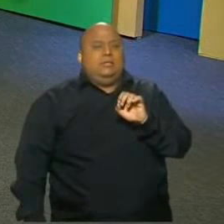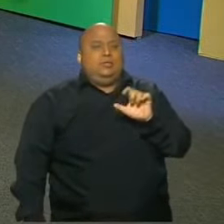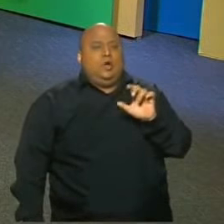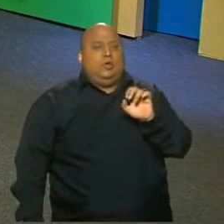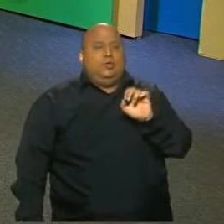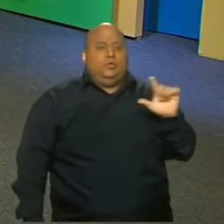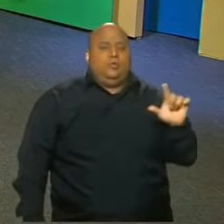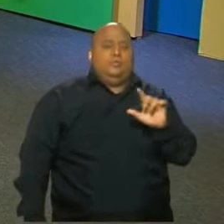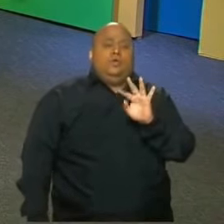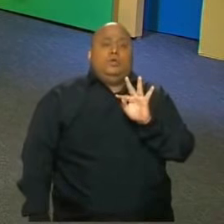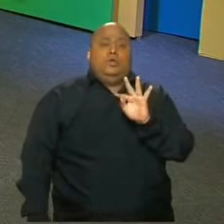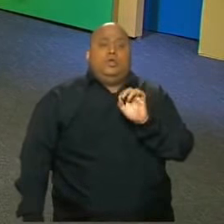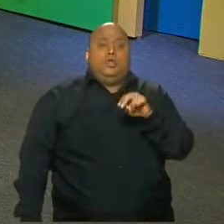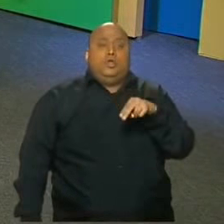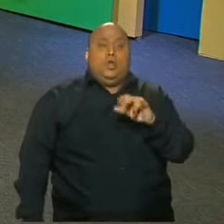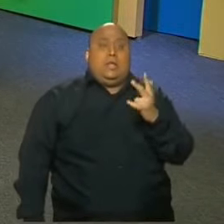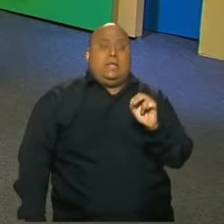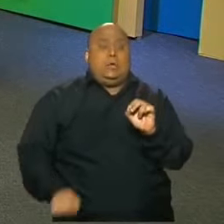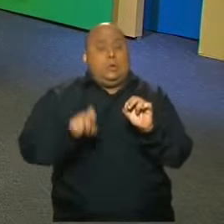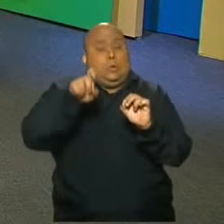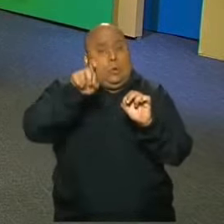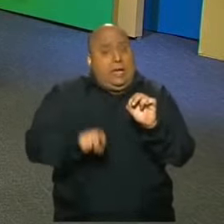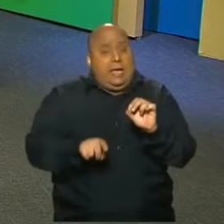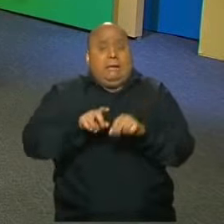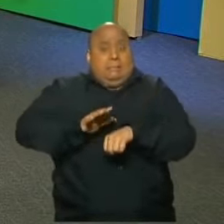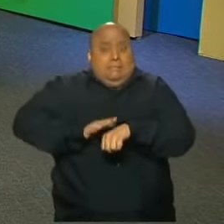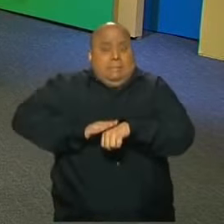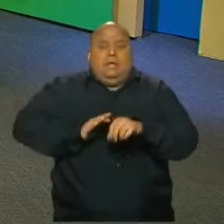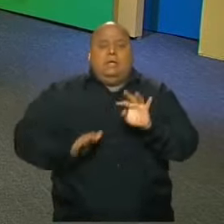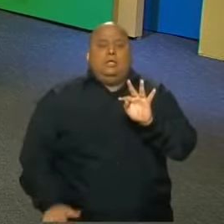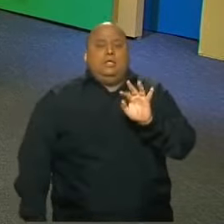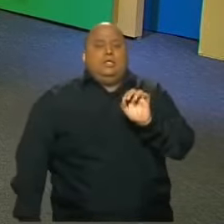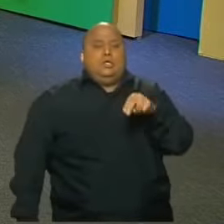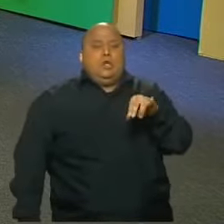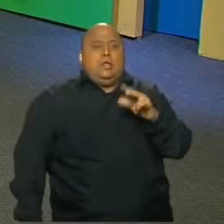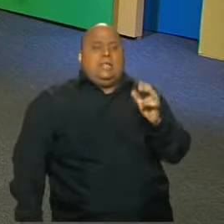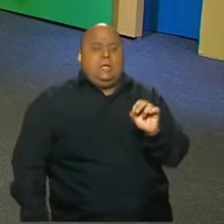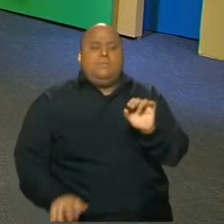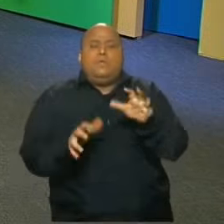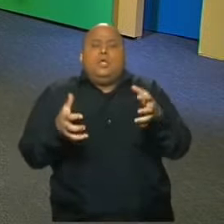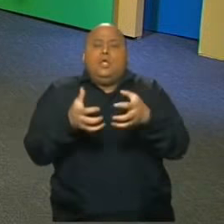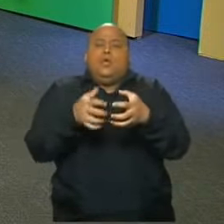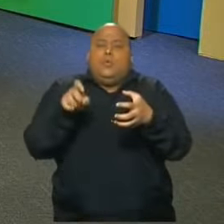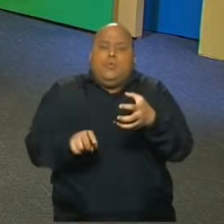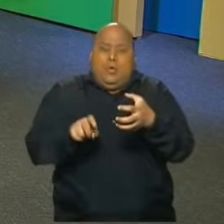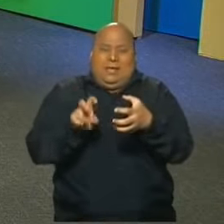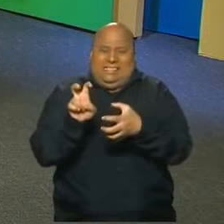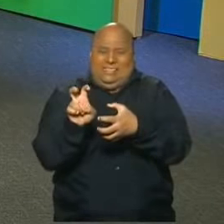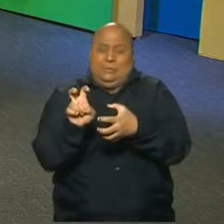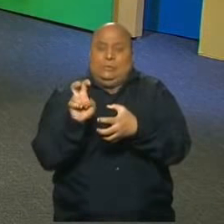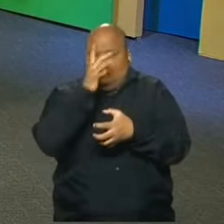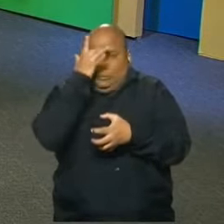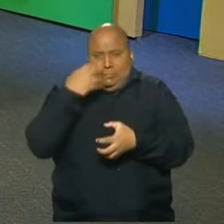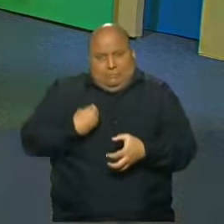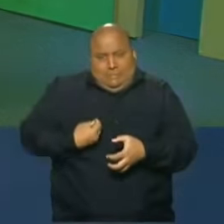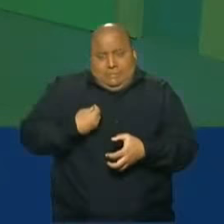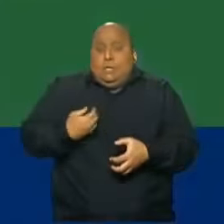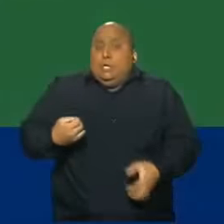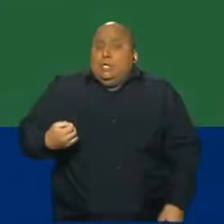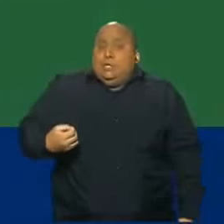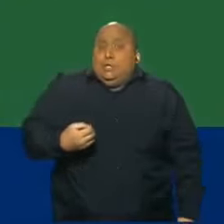Toninho Ferragutti. É na interpretação do Toninho Ferragutti e também Quinteto de Cordas. Aí, um novo trabalho do